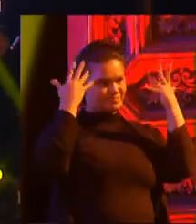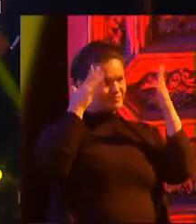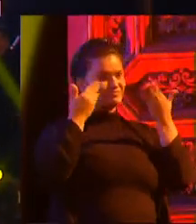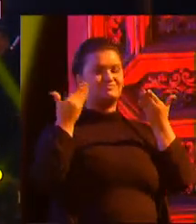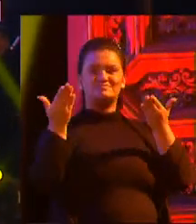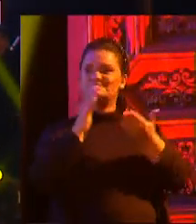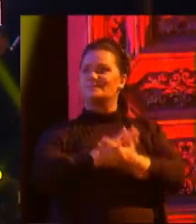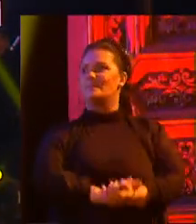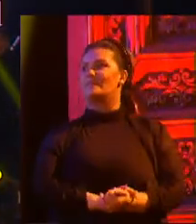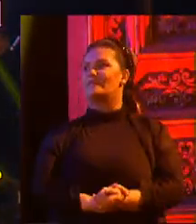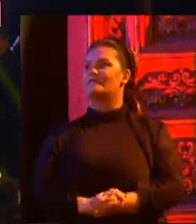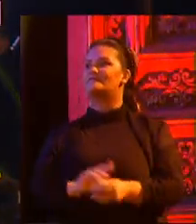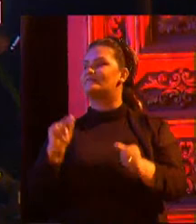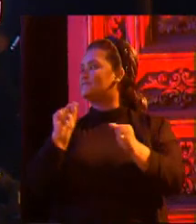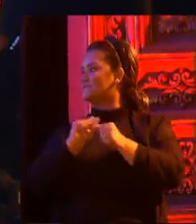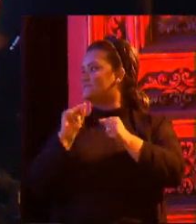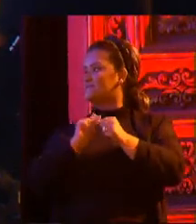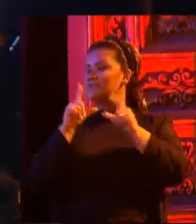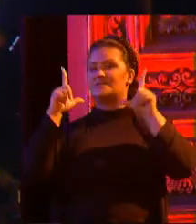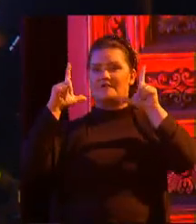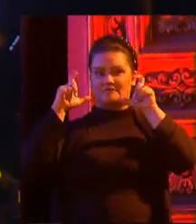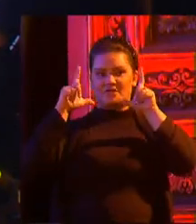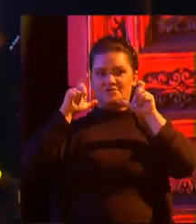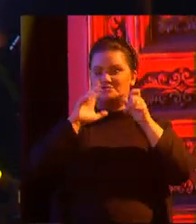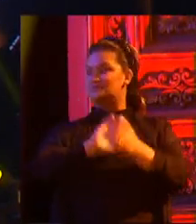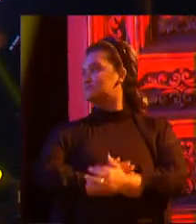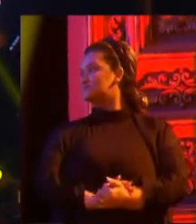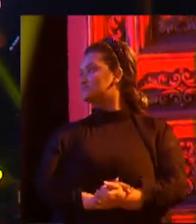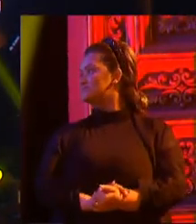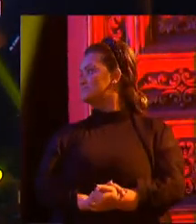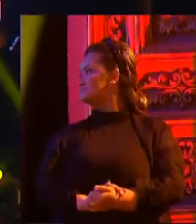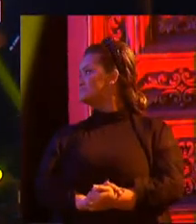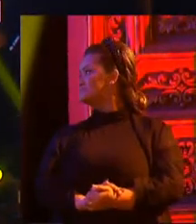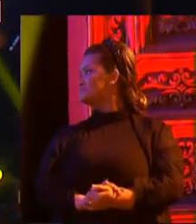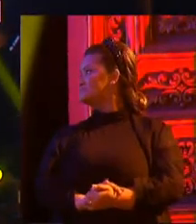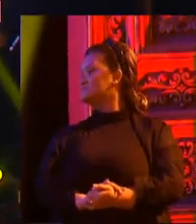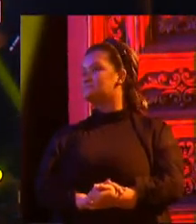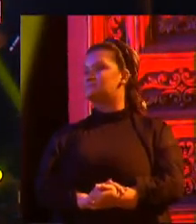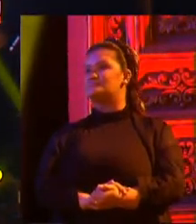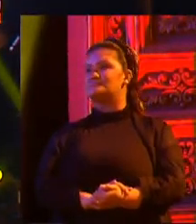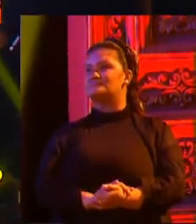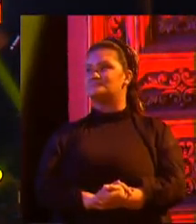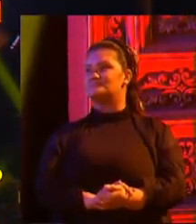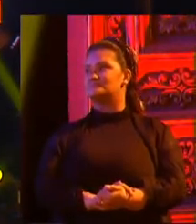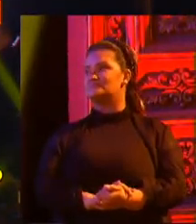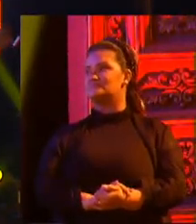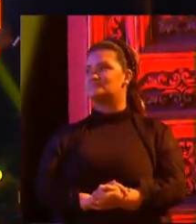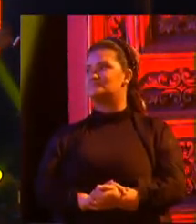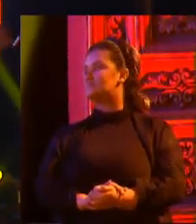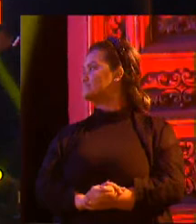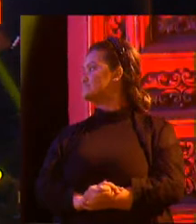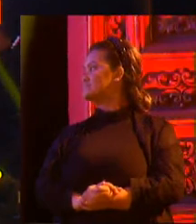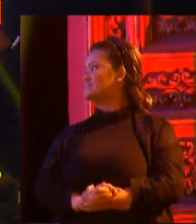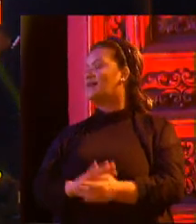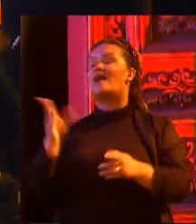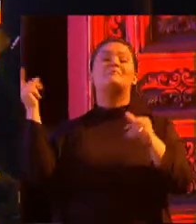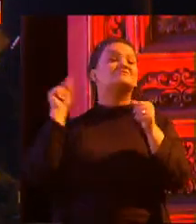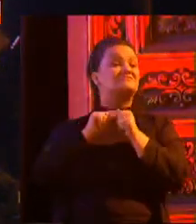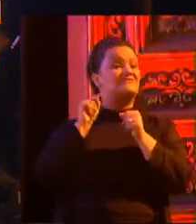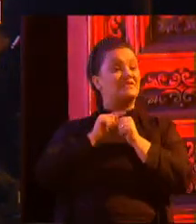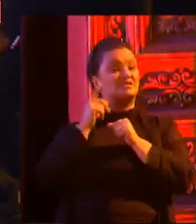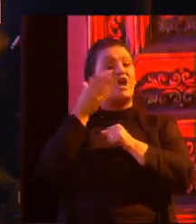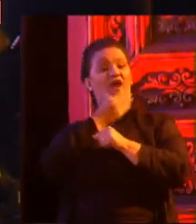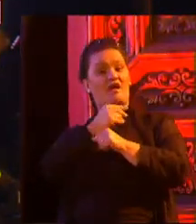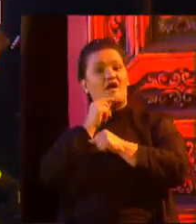fazer a foto, então? Bora uma foto? Vamos. Bora fazer um retrato. Olha, acabei de saber que o Camarão que produziu a música aqui, ó, do